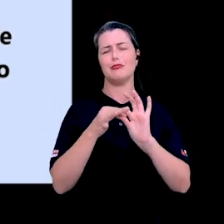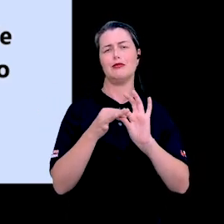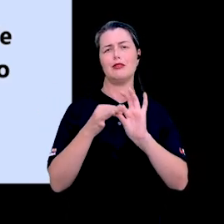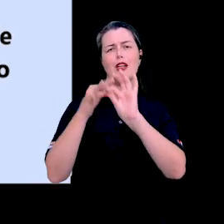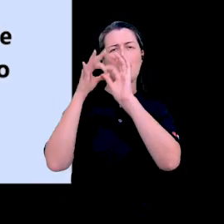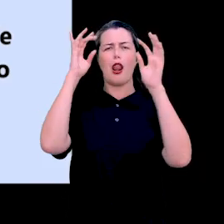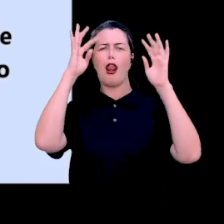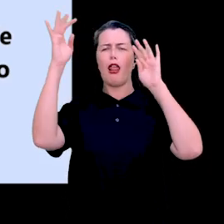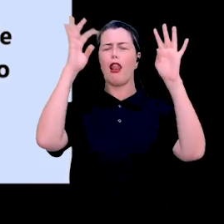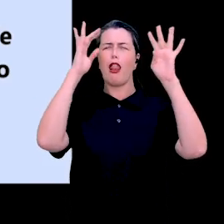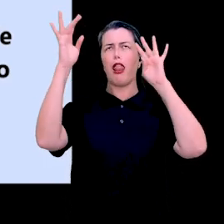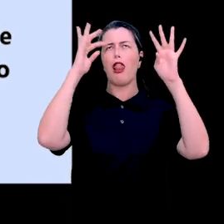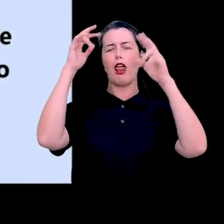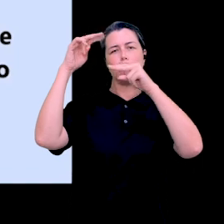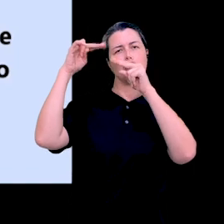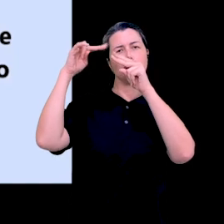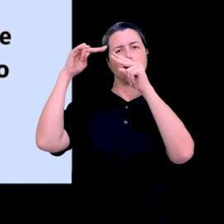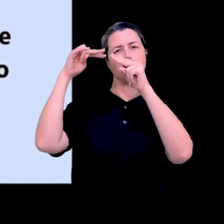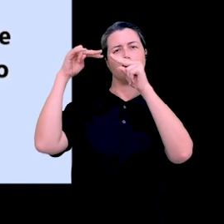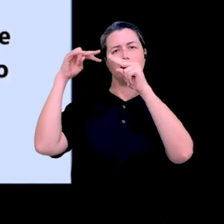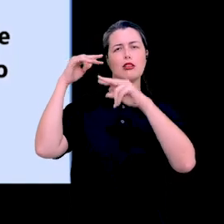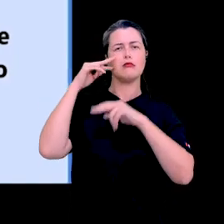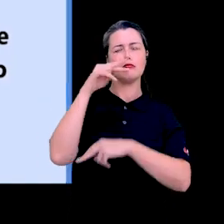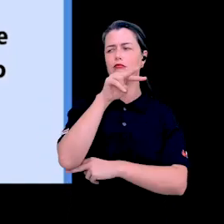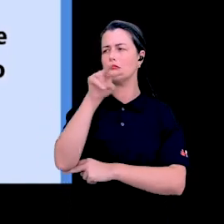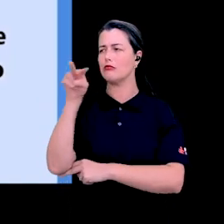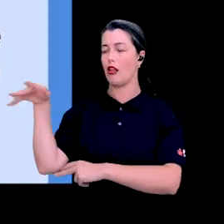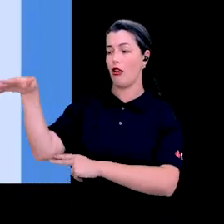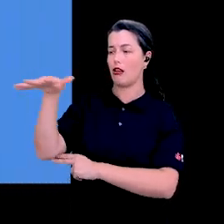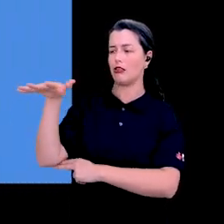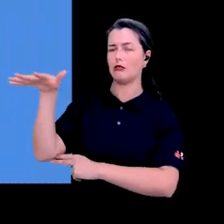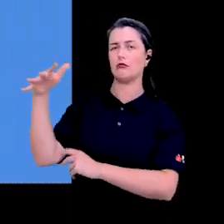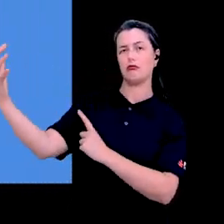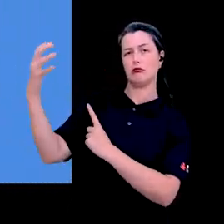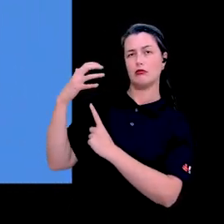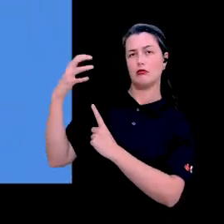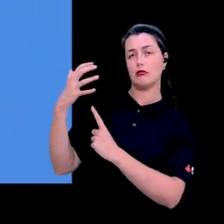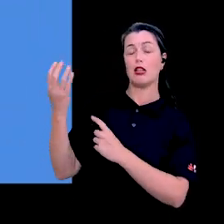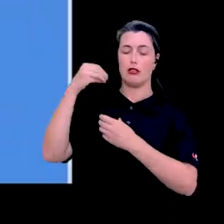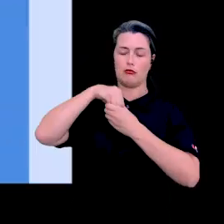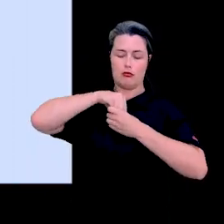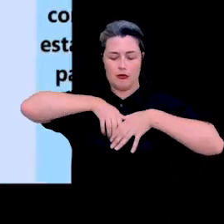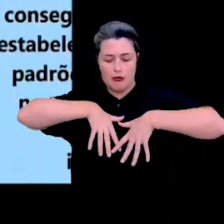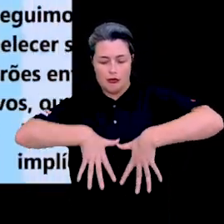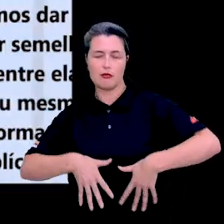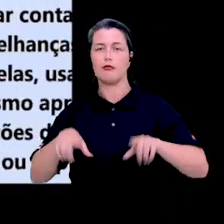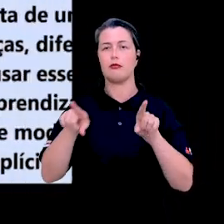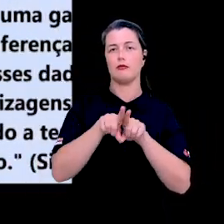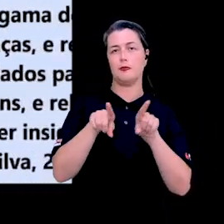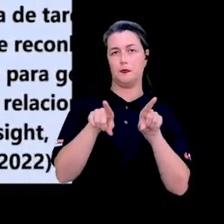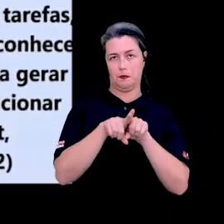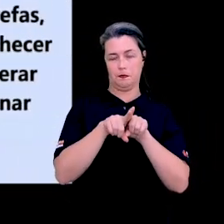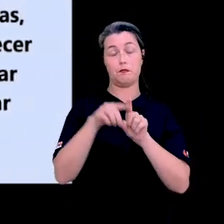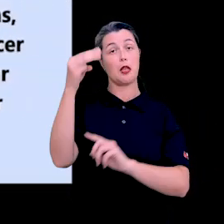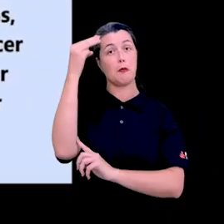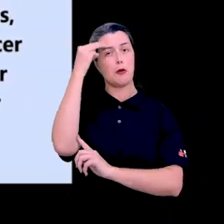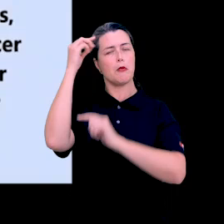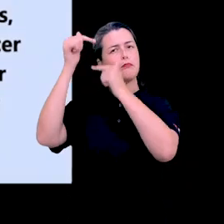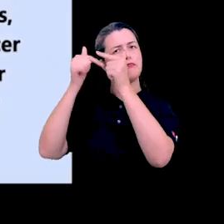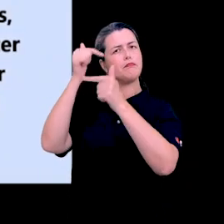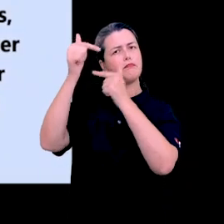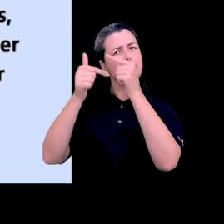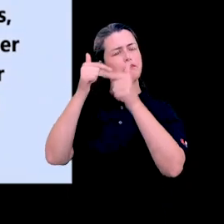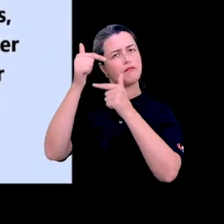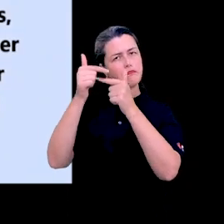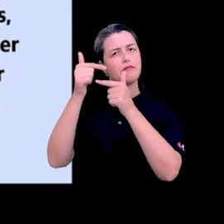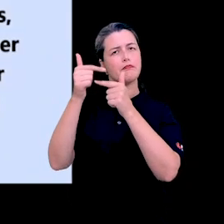de refletir sobre tudo o que acontece ao nosso redor e dentro de nós. A memória de trabalho permite entender